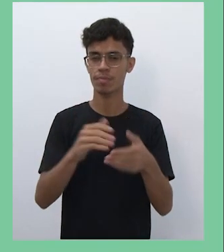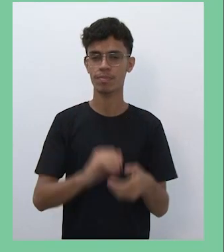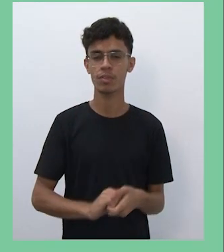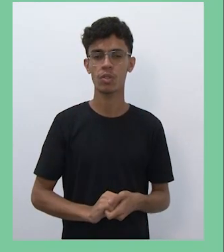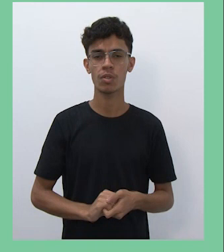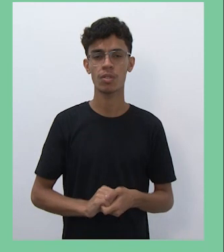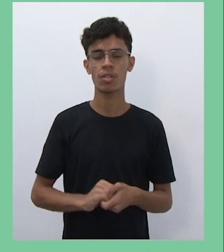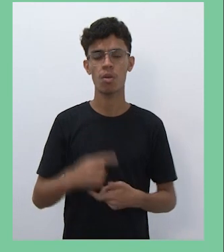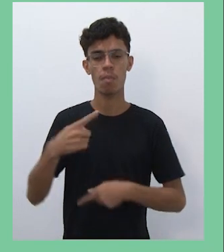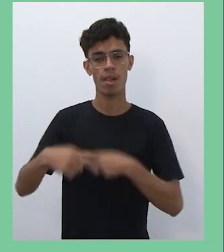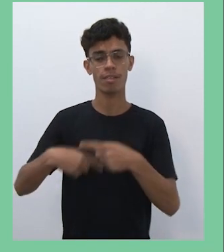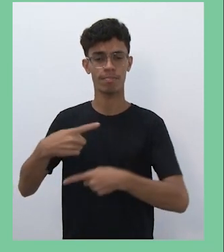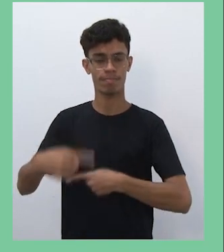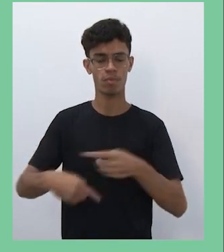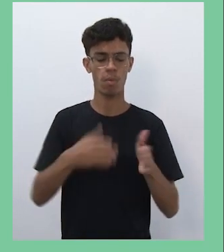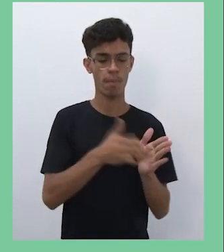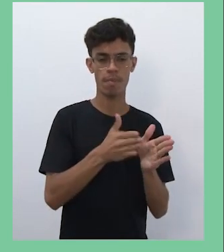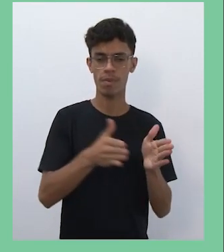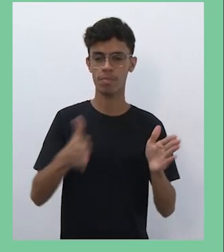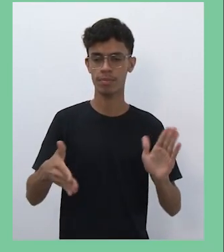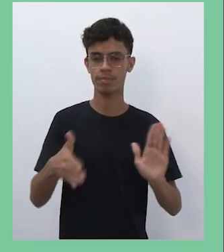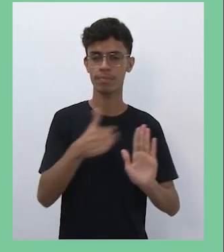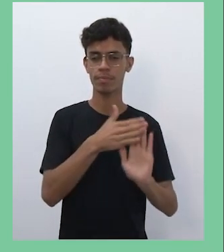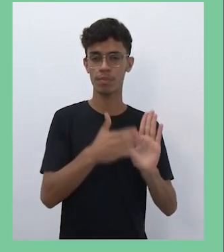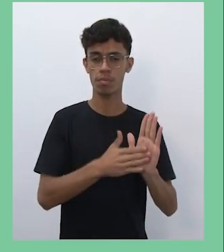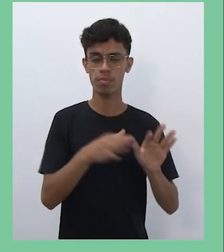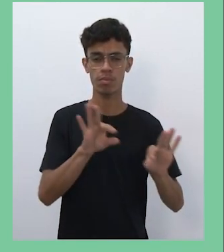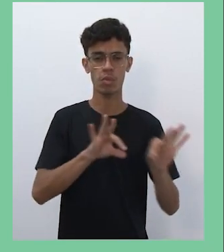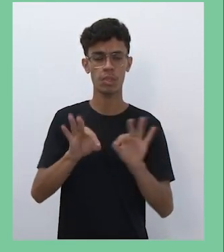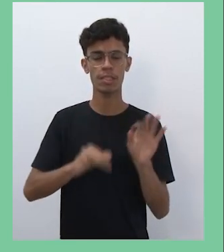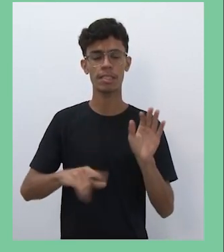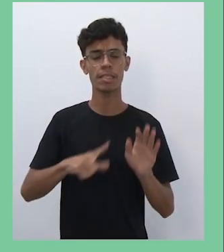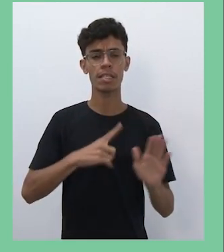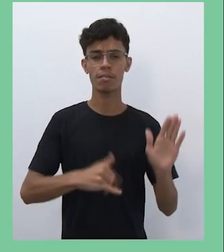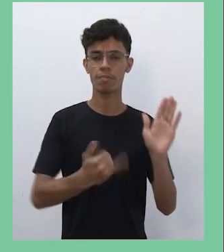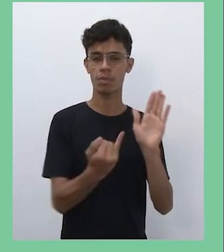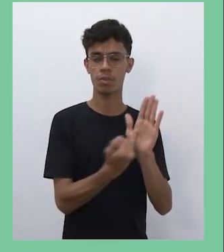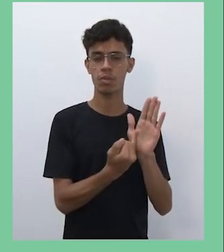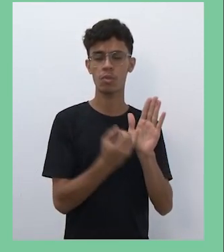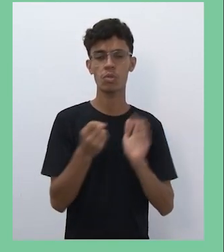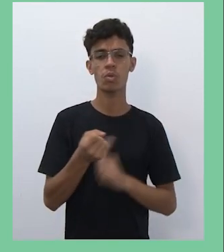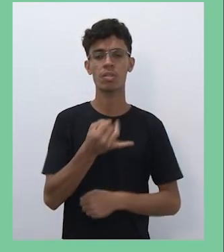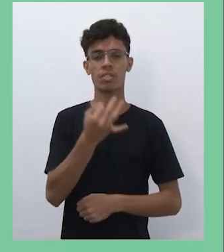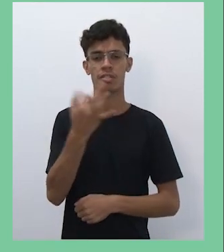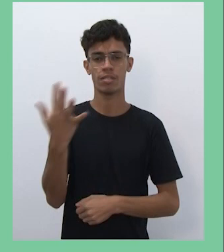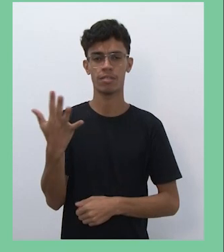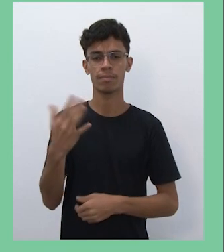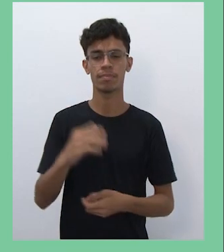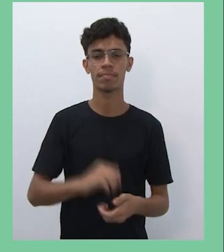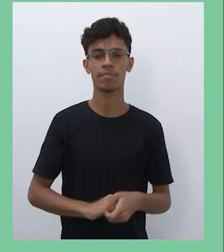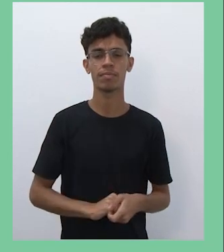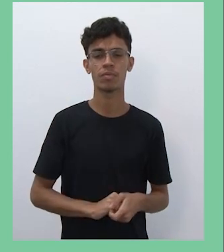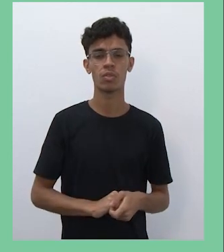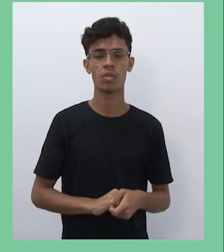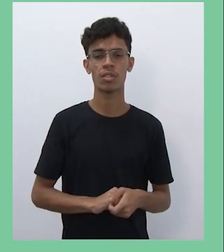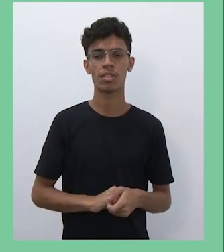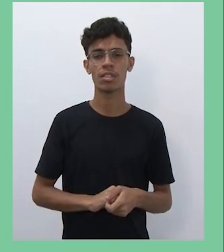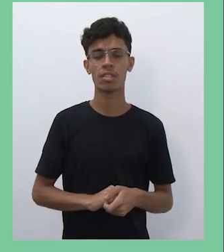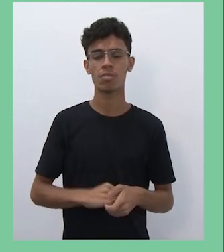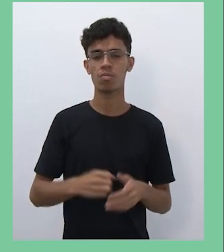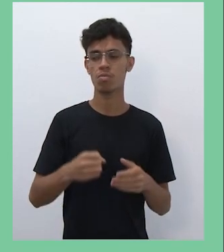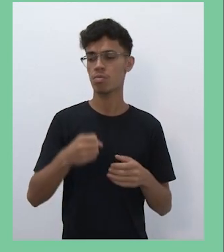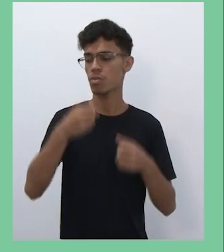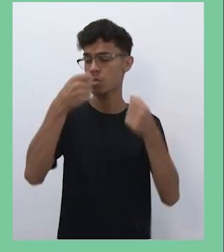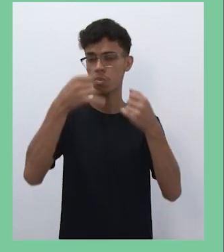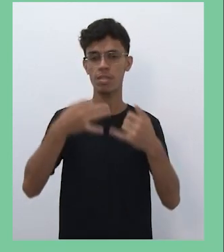desempenho e andamento de um projeto. Então, nós temos os indicadores quantitativos, não é? Que são aqueles expressos e